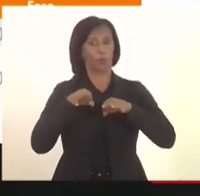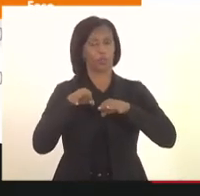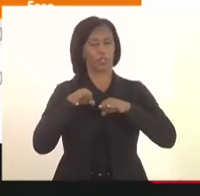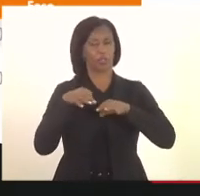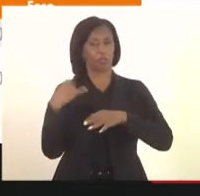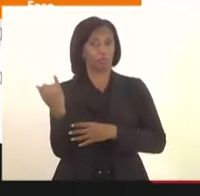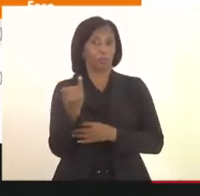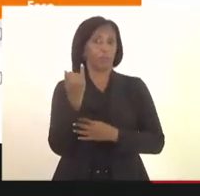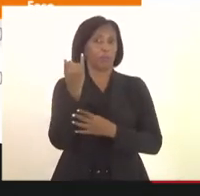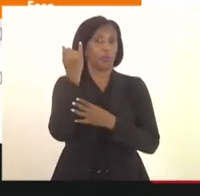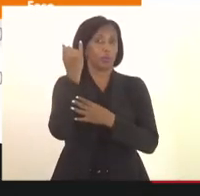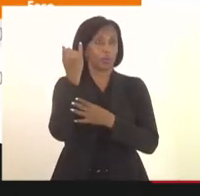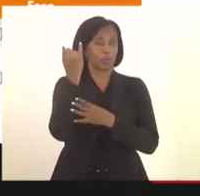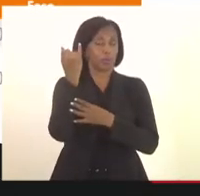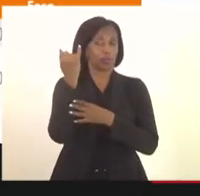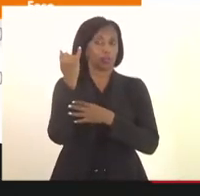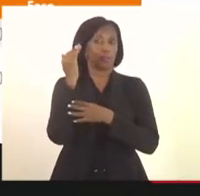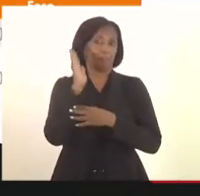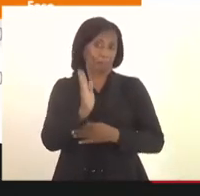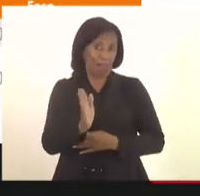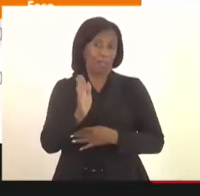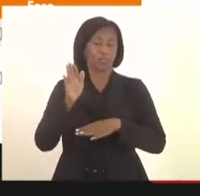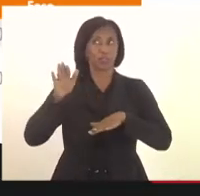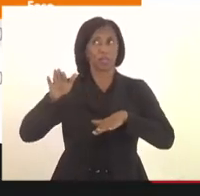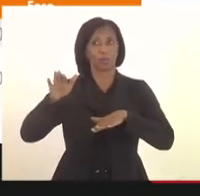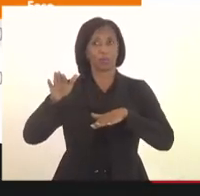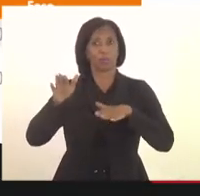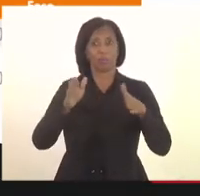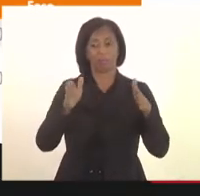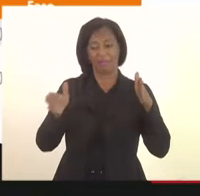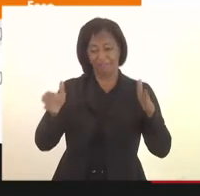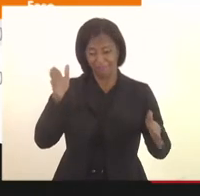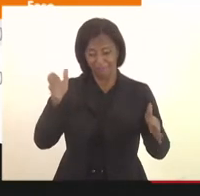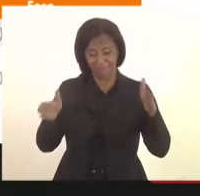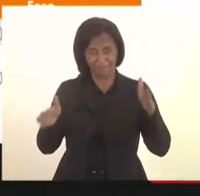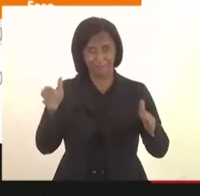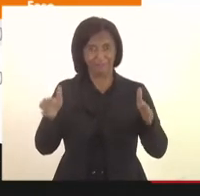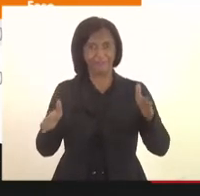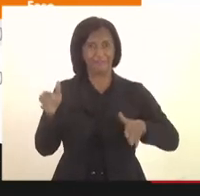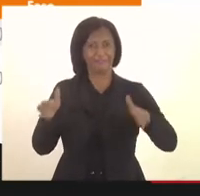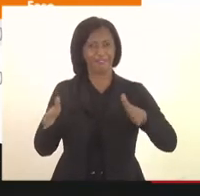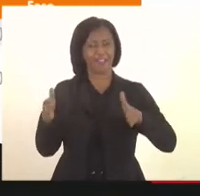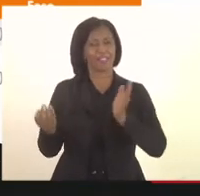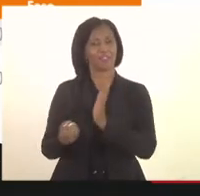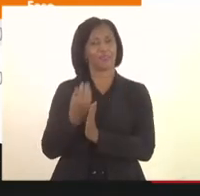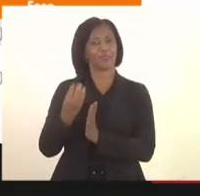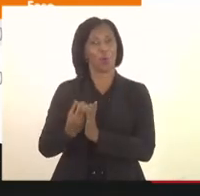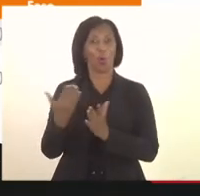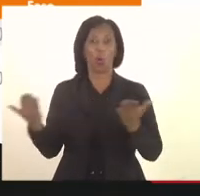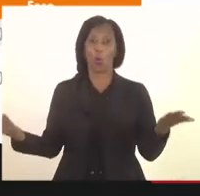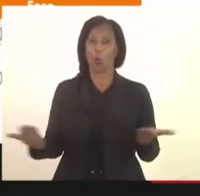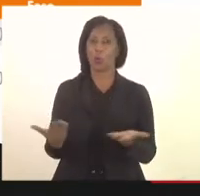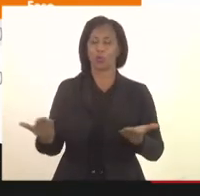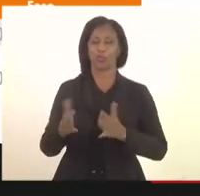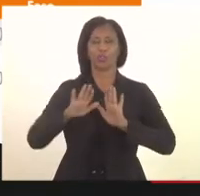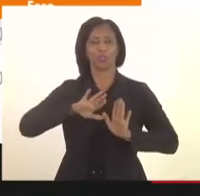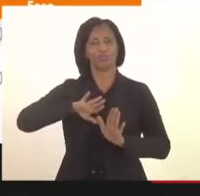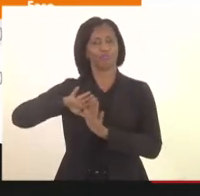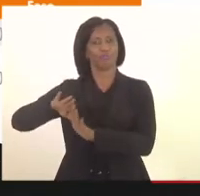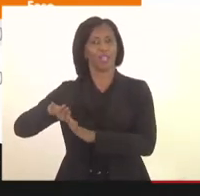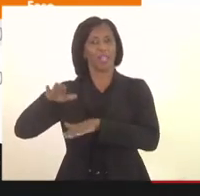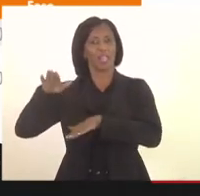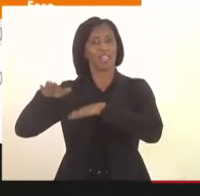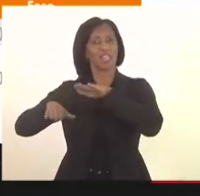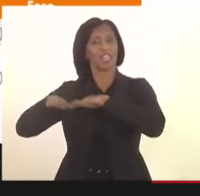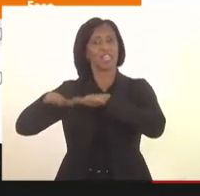muito importante, mas por estar nessa fase já prolongada de produção, hoje já não representa um nível